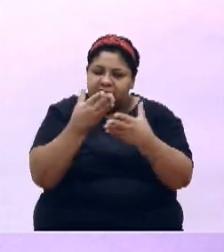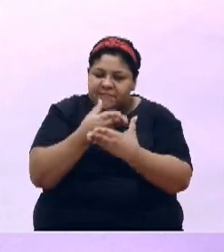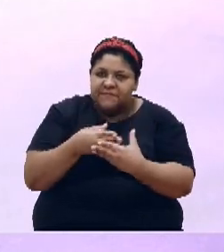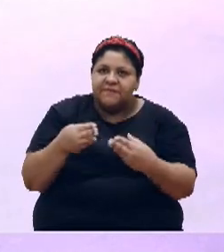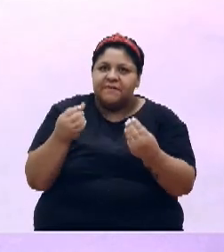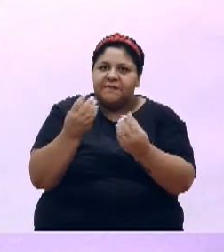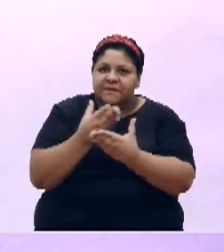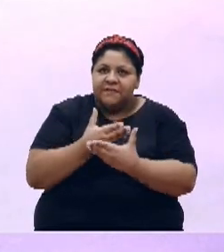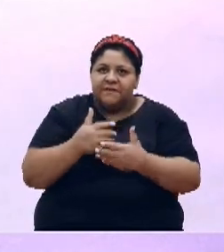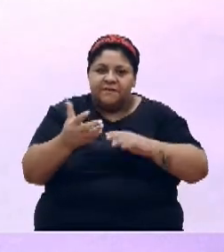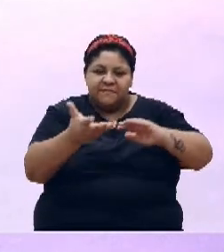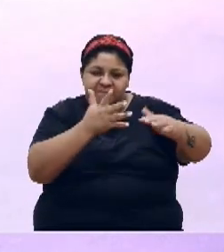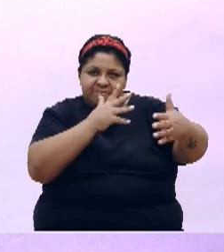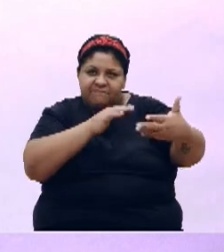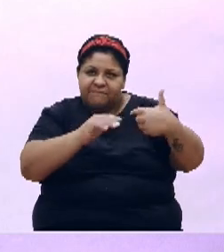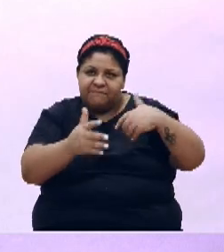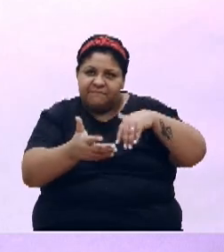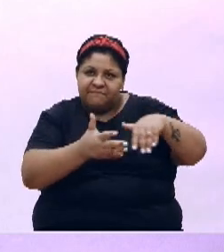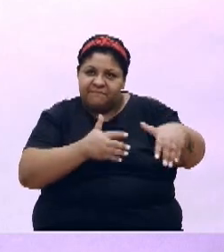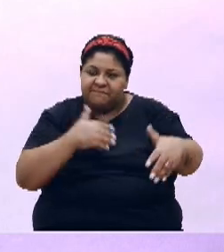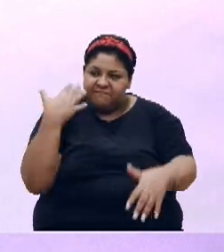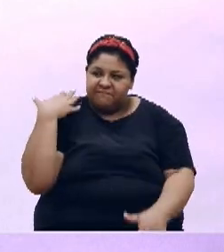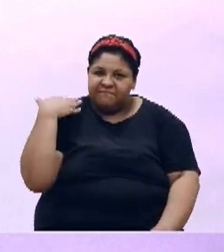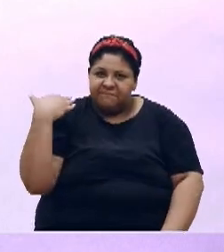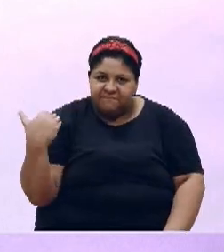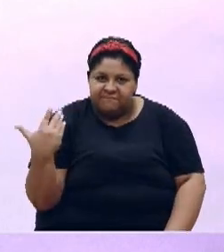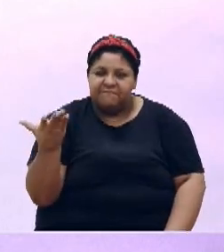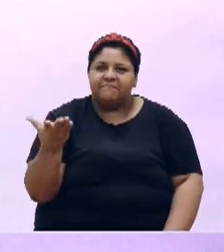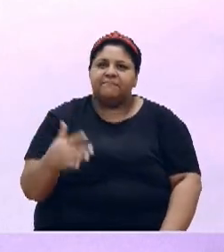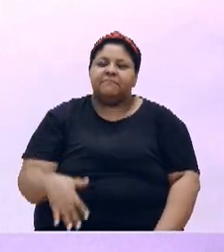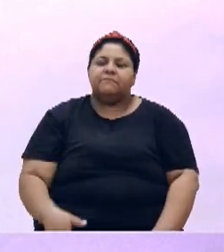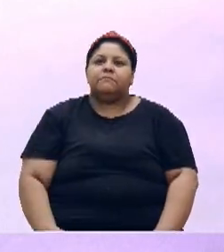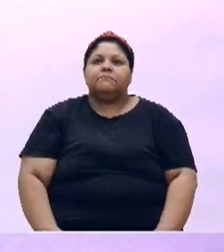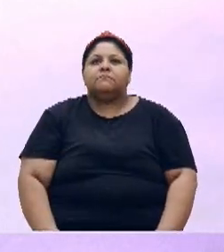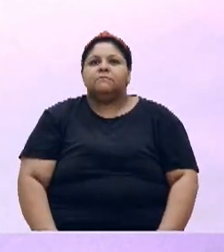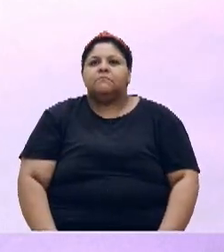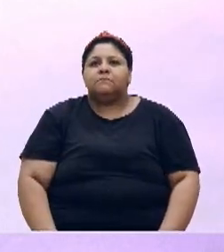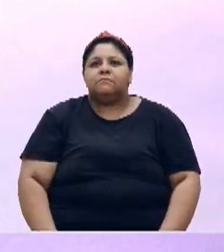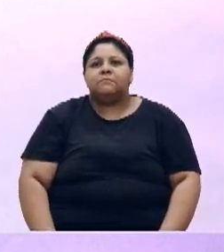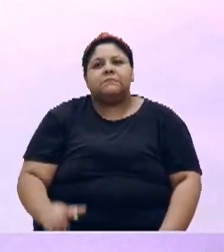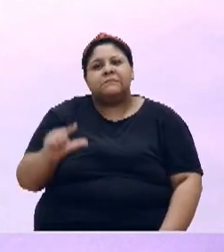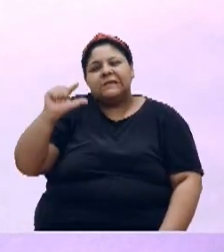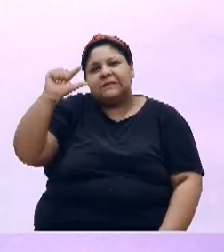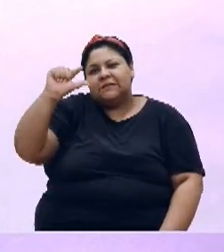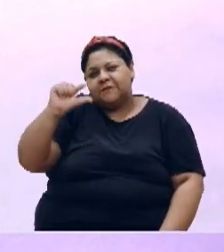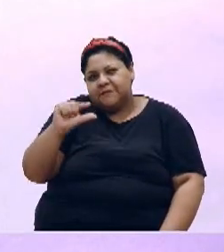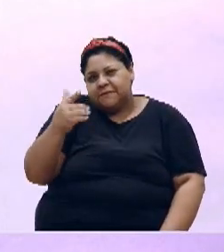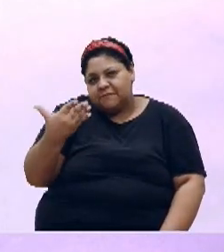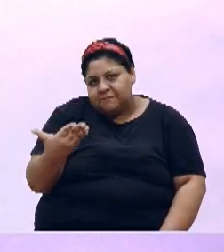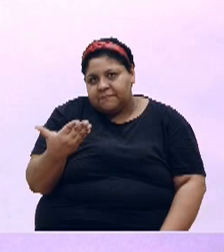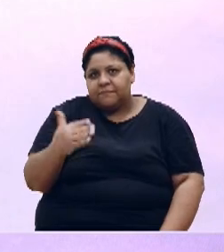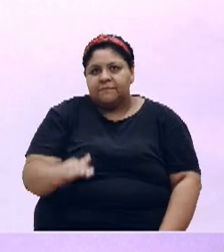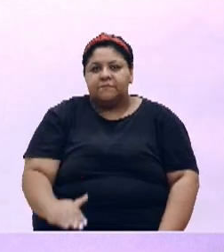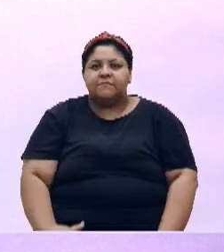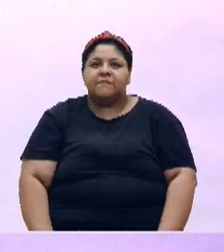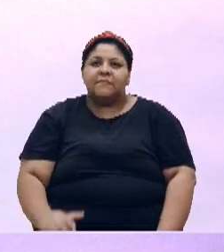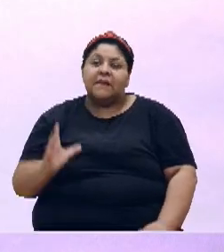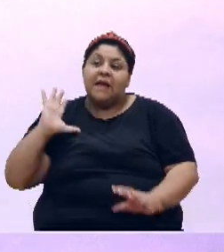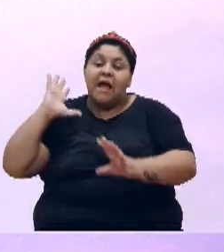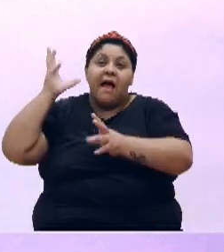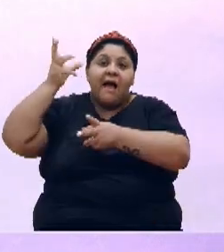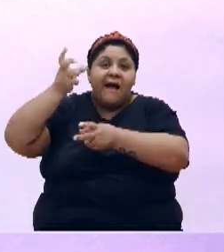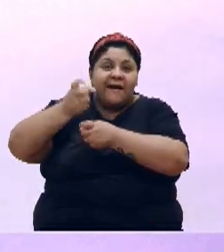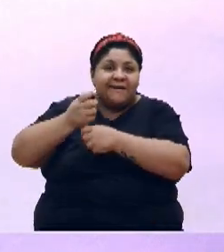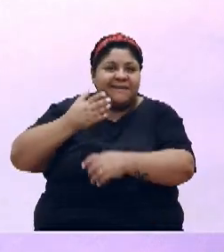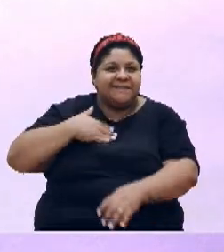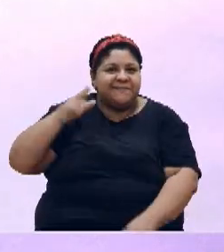e empático que tu nos convida para participar. Um pouquinho, né, sobre esse resumo da minha